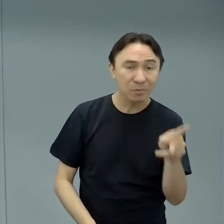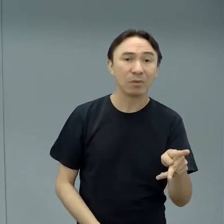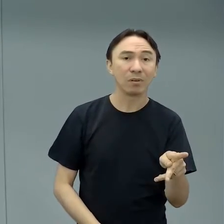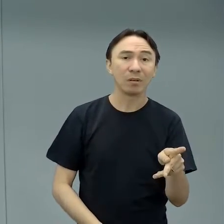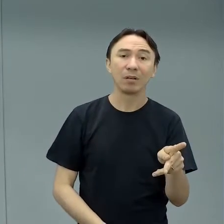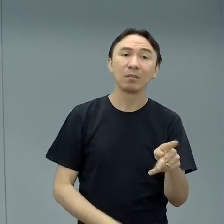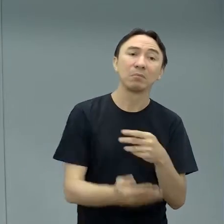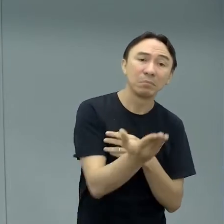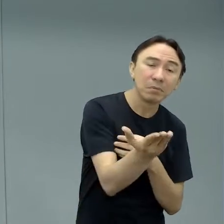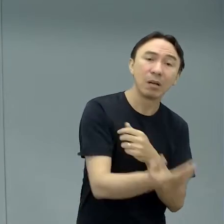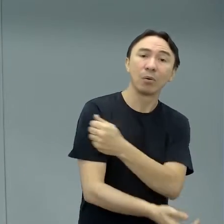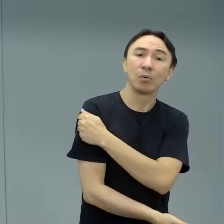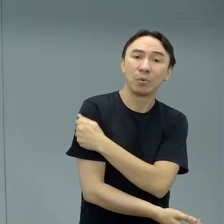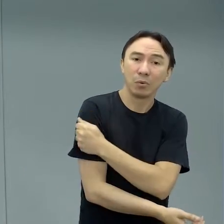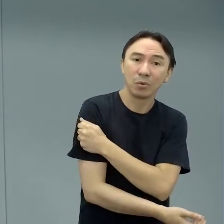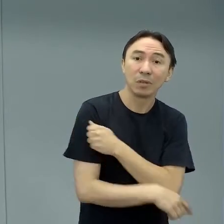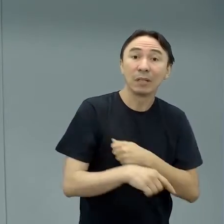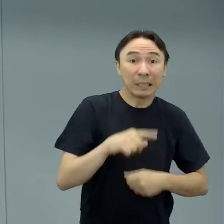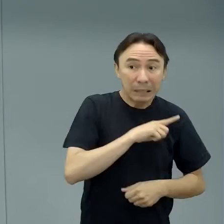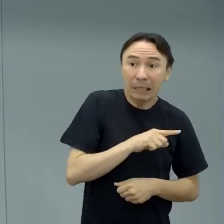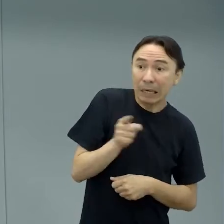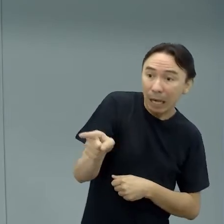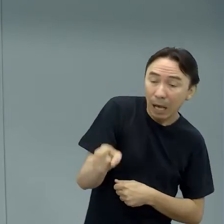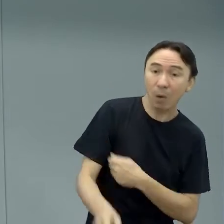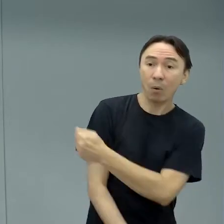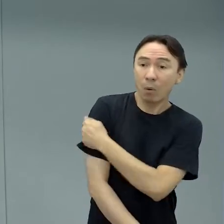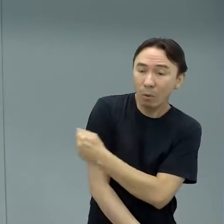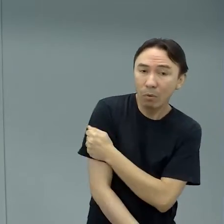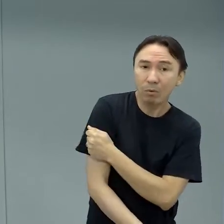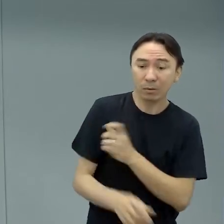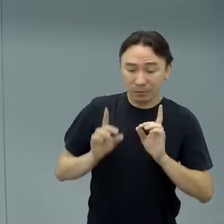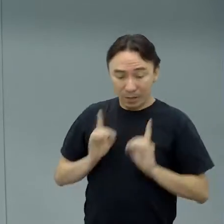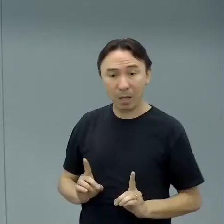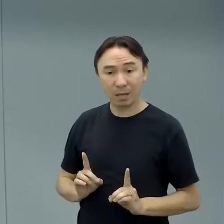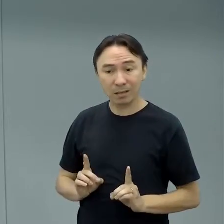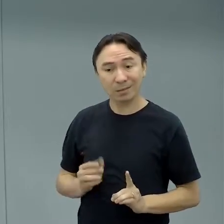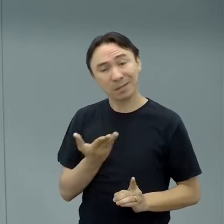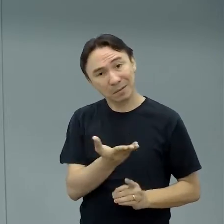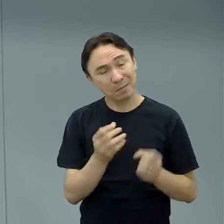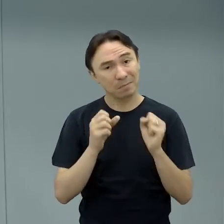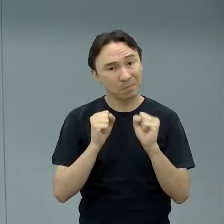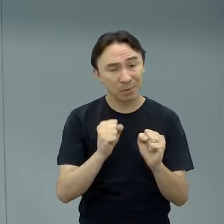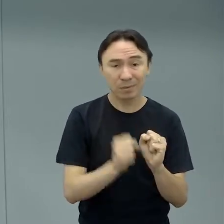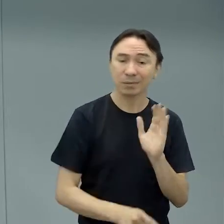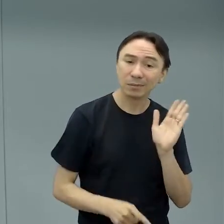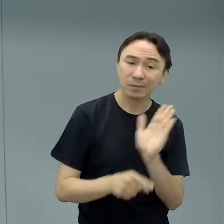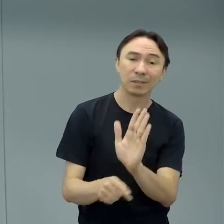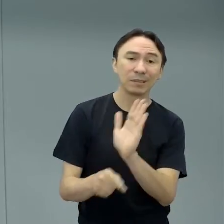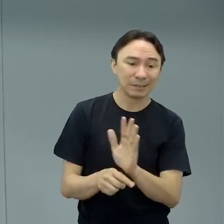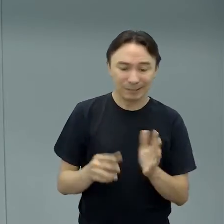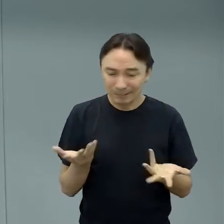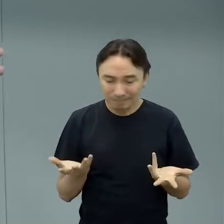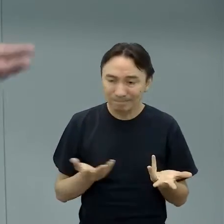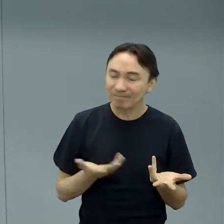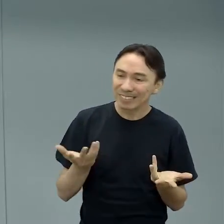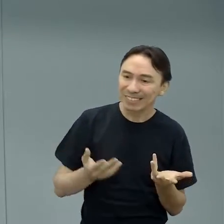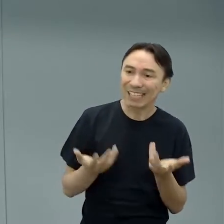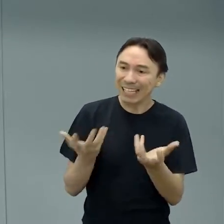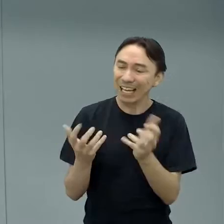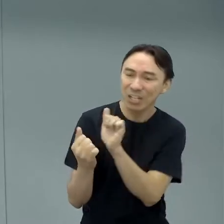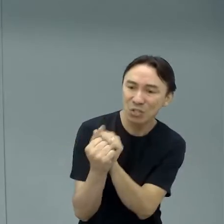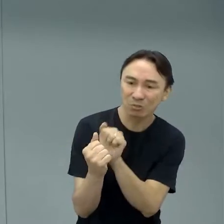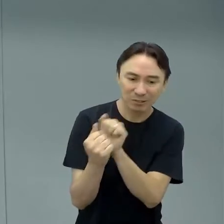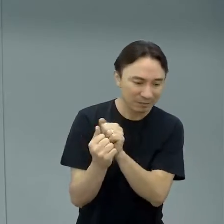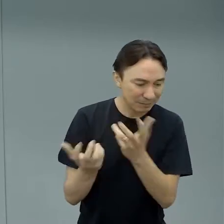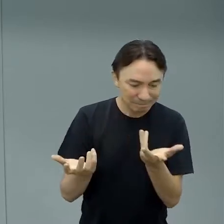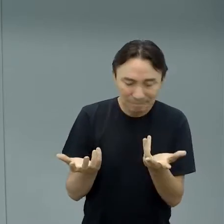aluno, que tem um colega assim, e que de repente você quer até fazer atividade com ele, mas você não sabe como começar, né? Porque eles